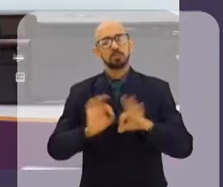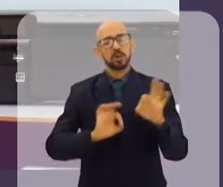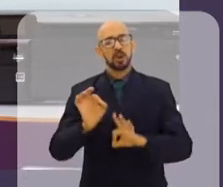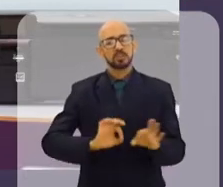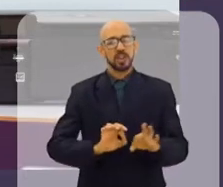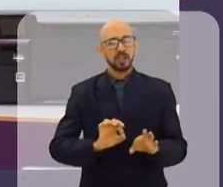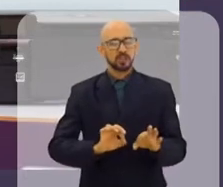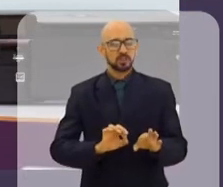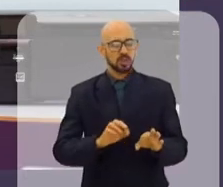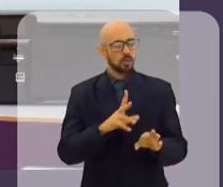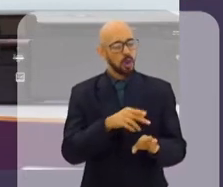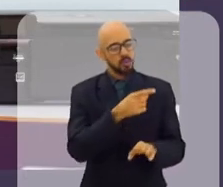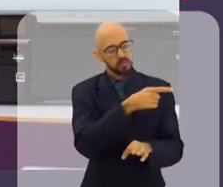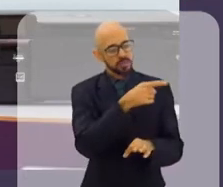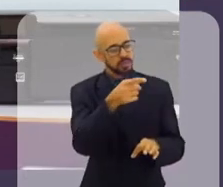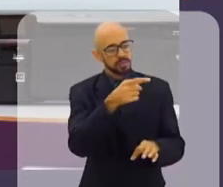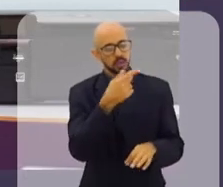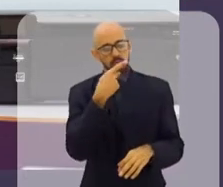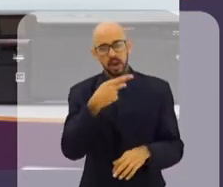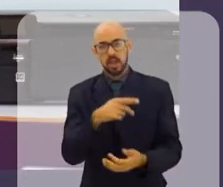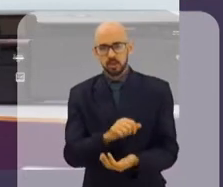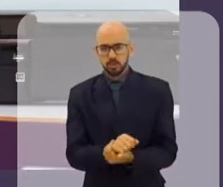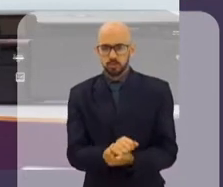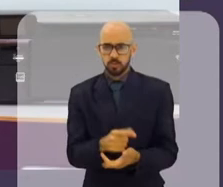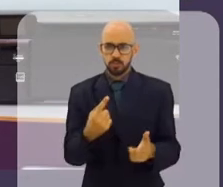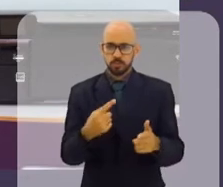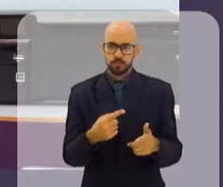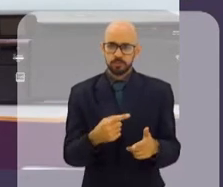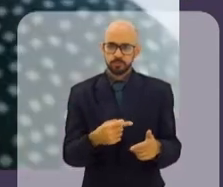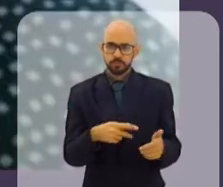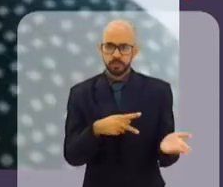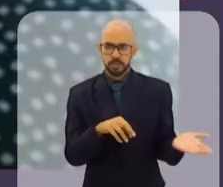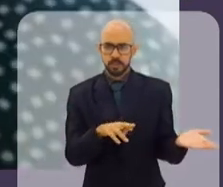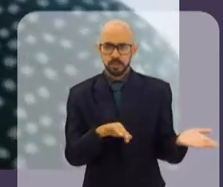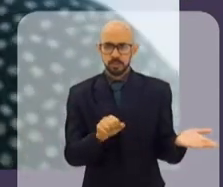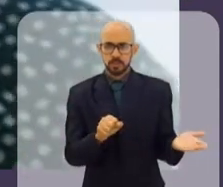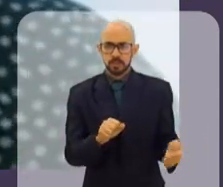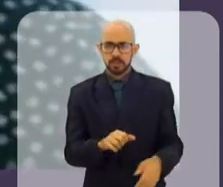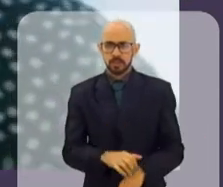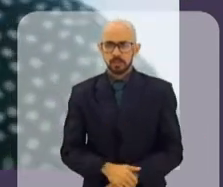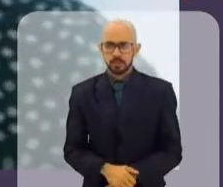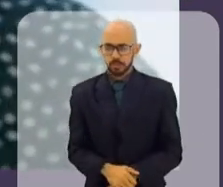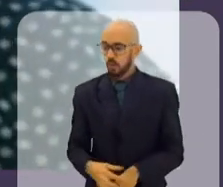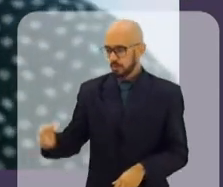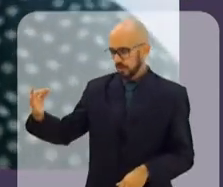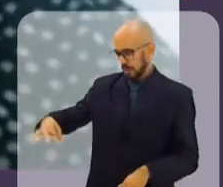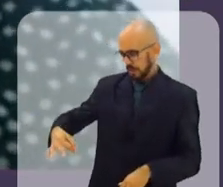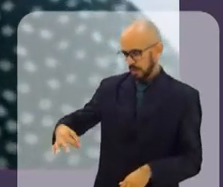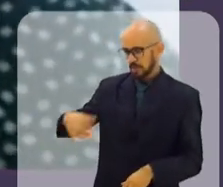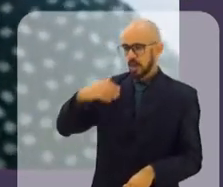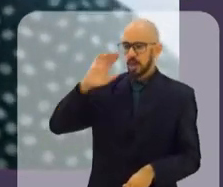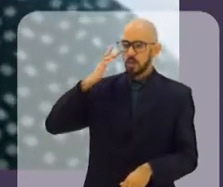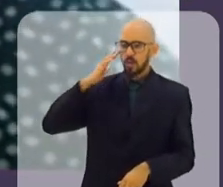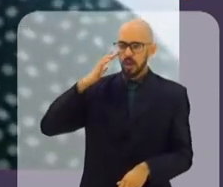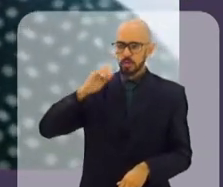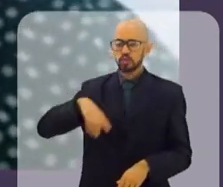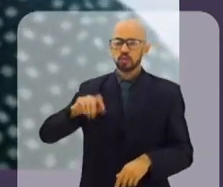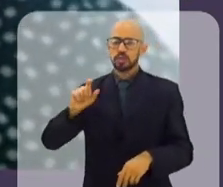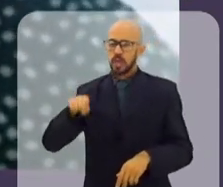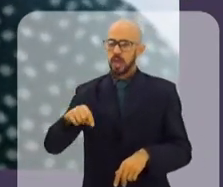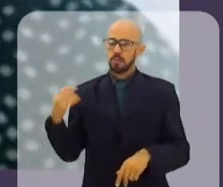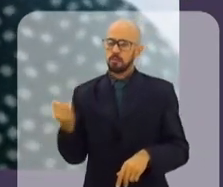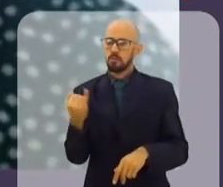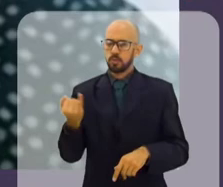que vocês estão me apresentando aqui hoje. Patrícia, pode começar? Com certeza, eu acho muito,